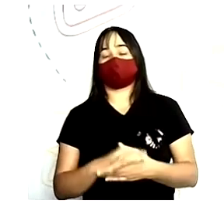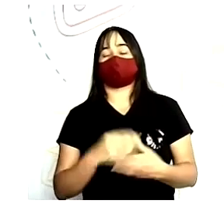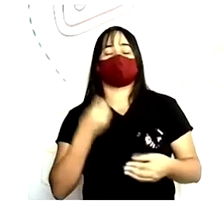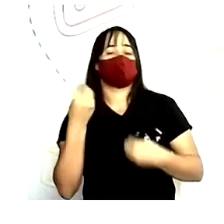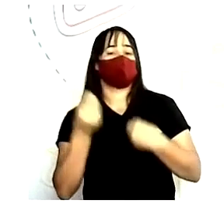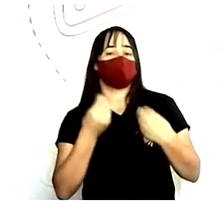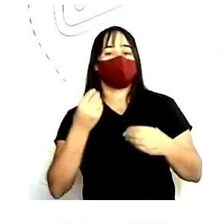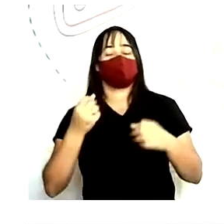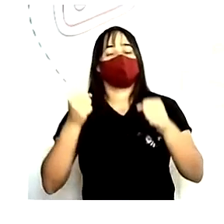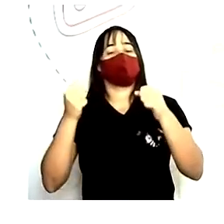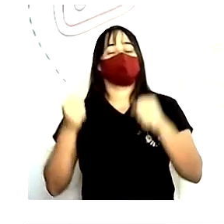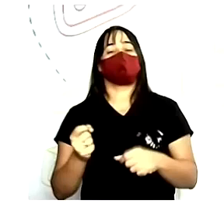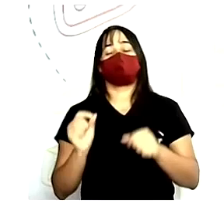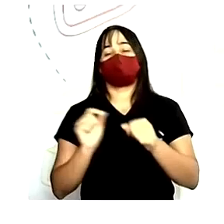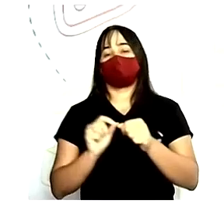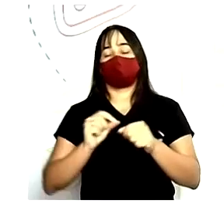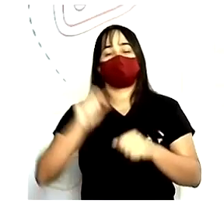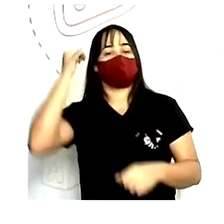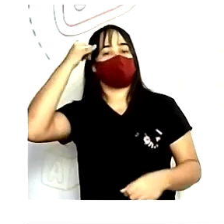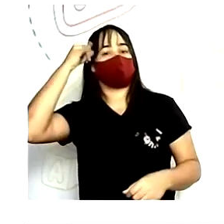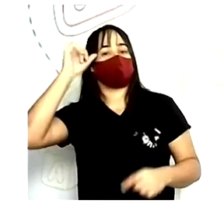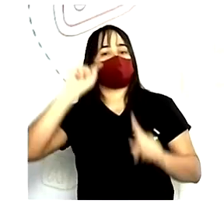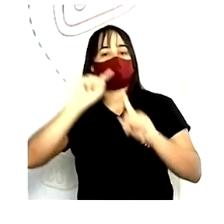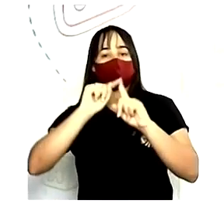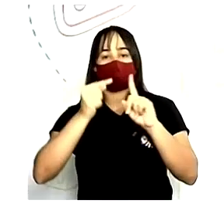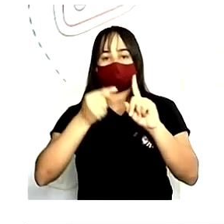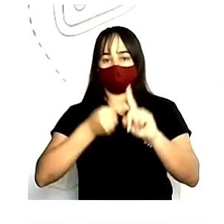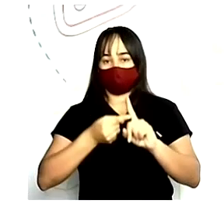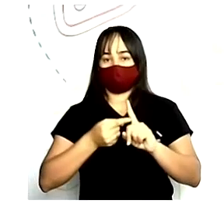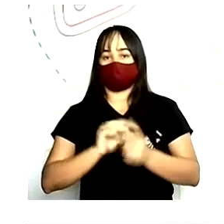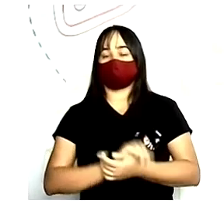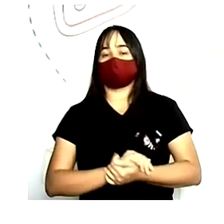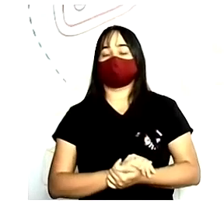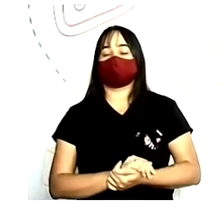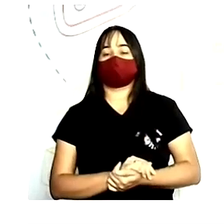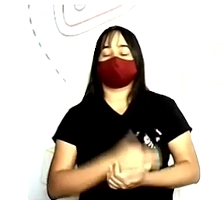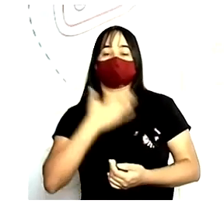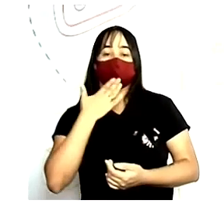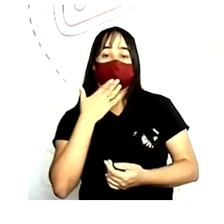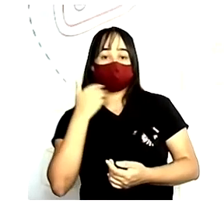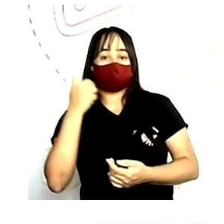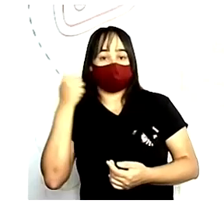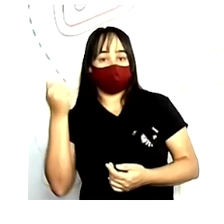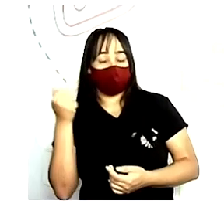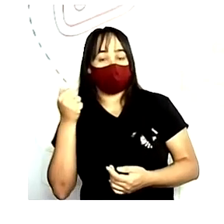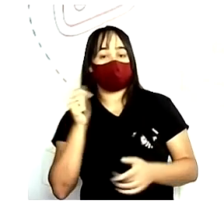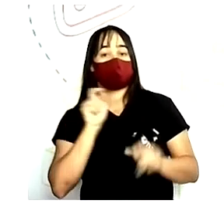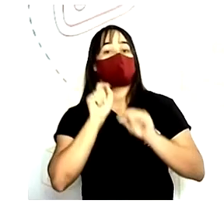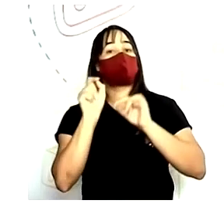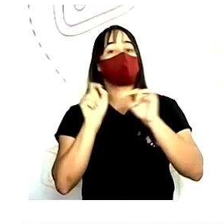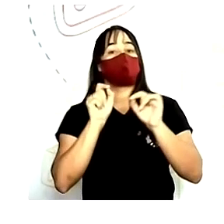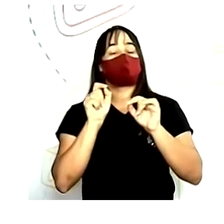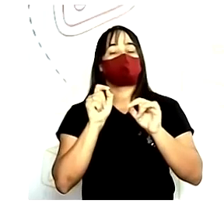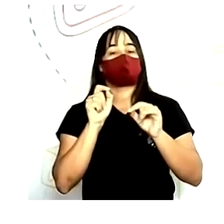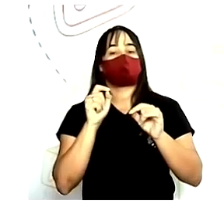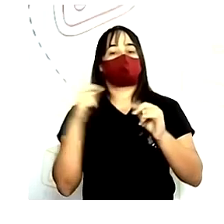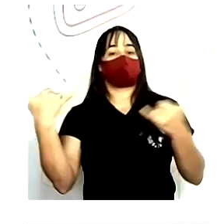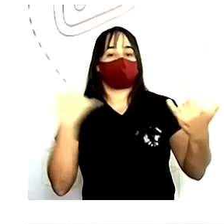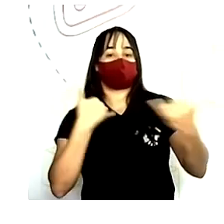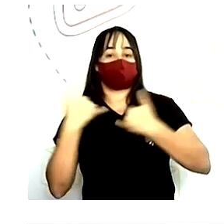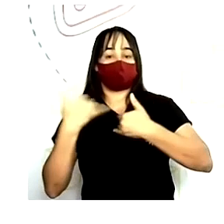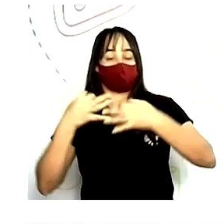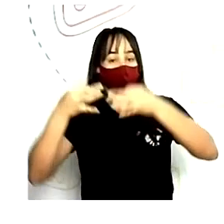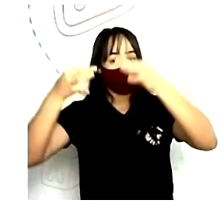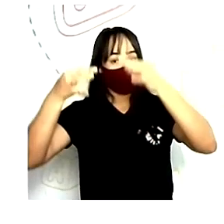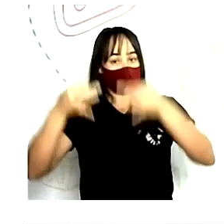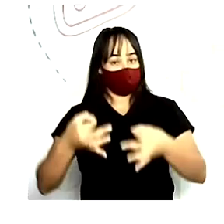pode fazer para evitar essa gravidez na adolescência? A melhor forma de evitar é se informar